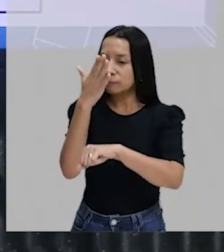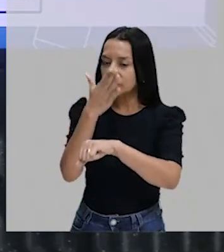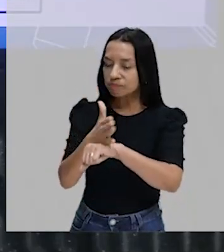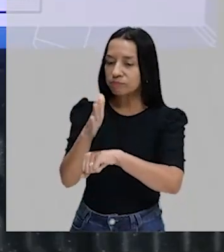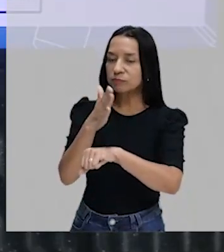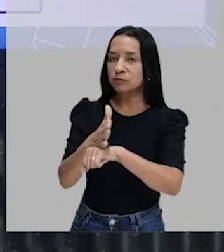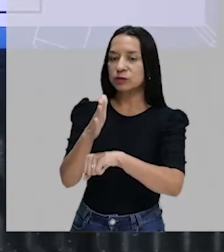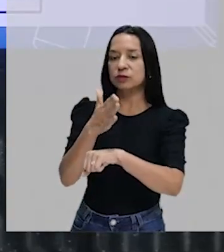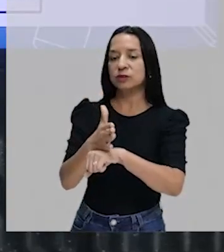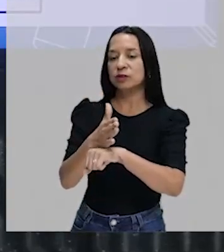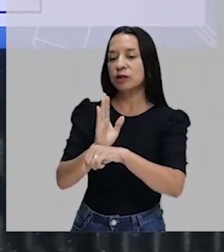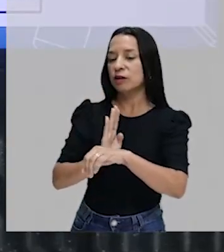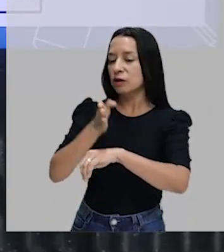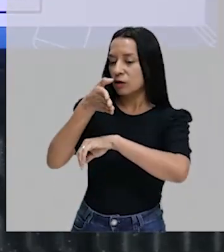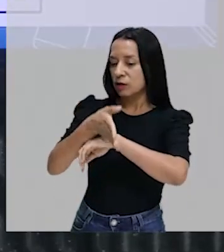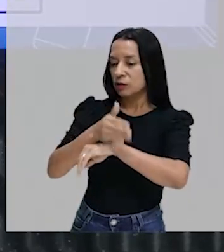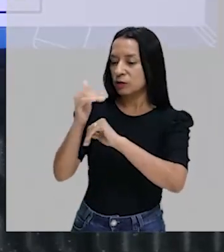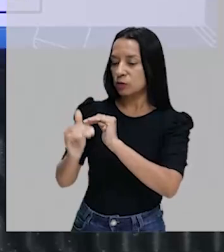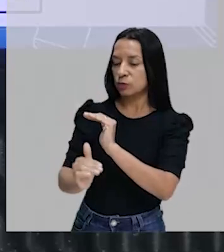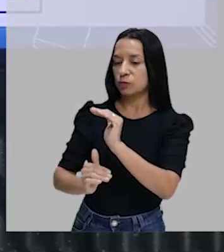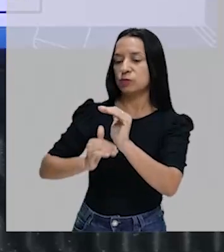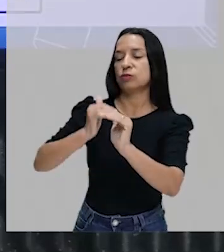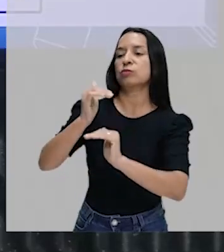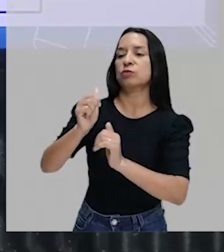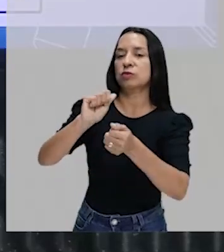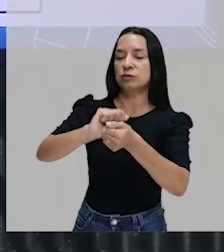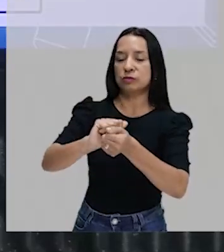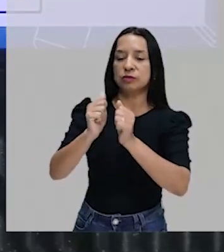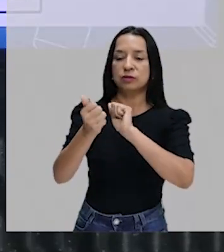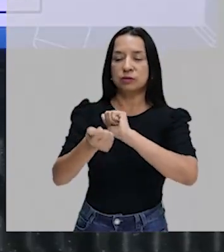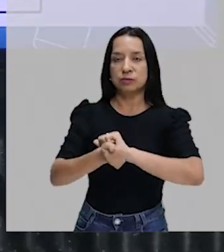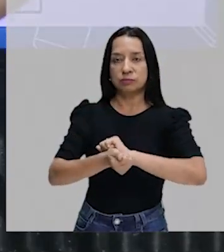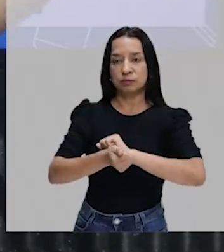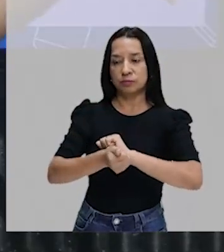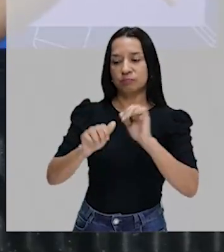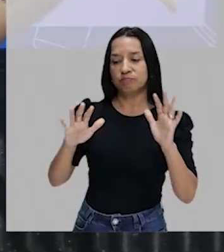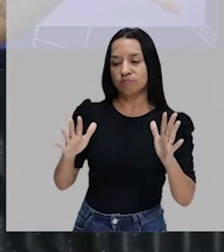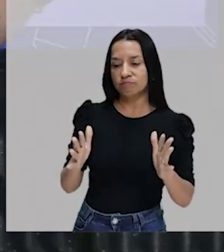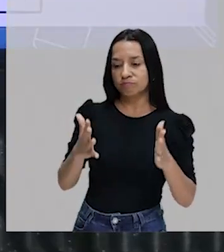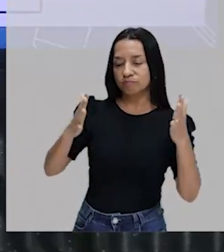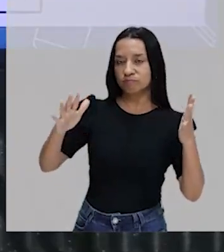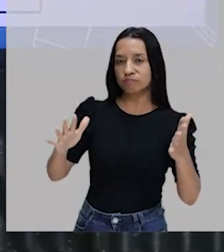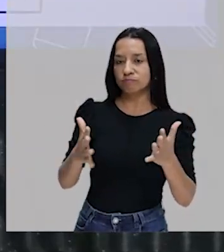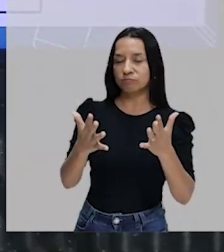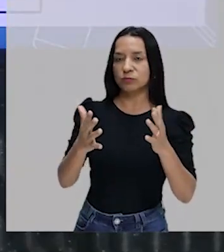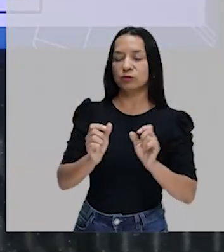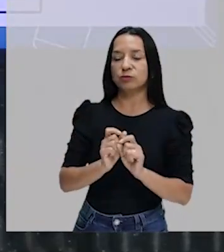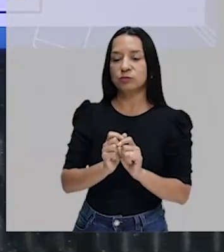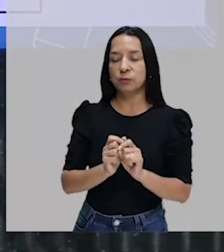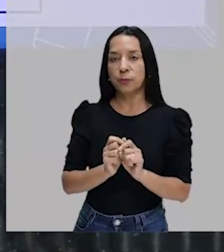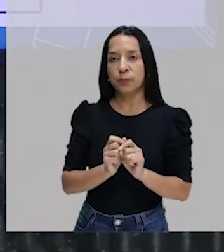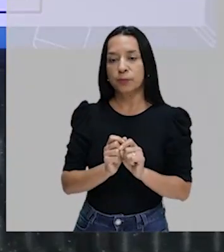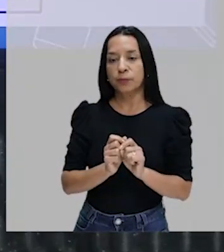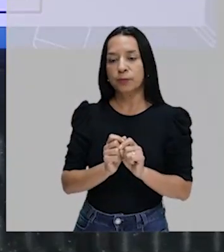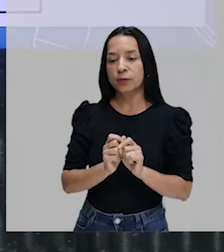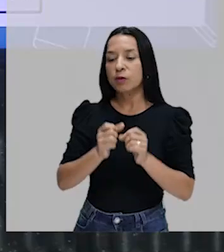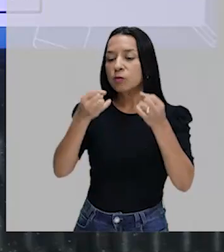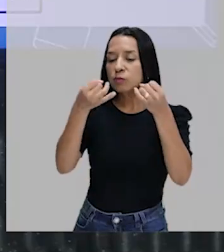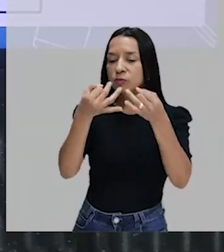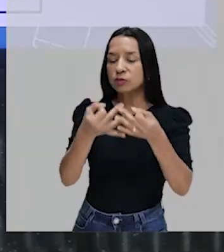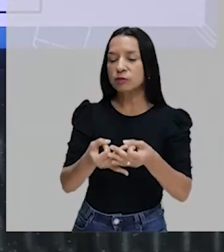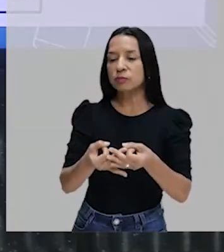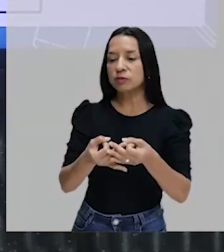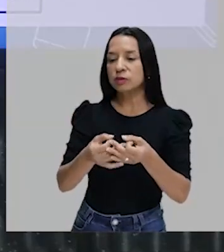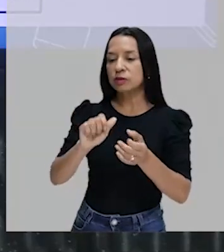treinar, para ele entrar num processo de adaptação a esses estímulos. Quando eu falo de adaptação, e nós